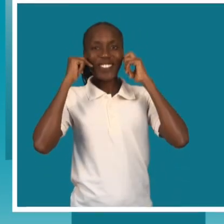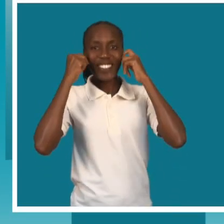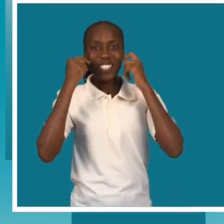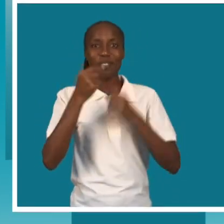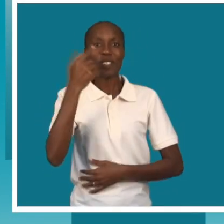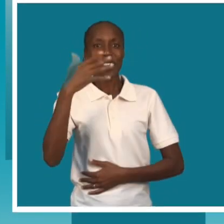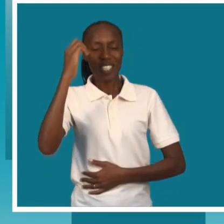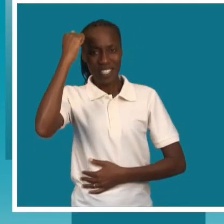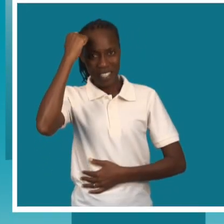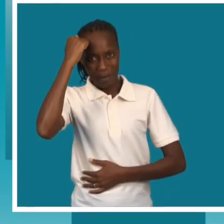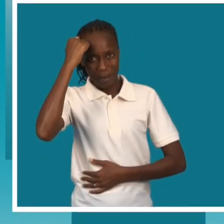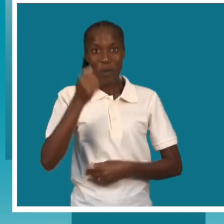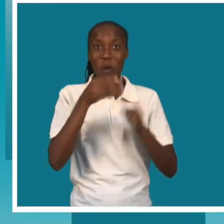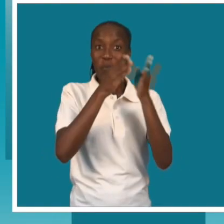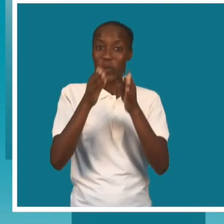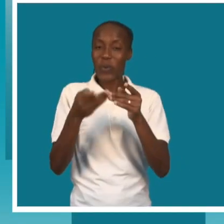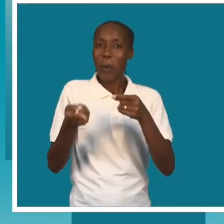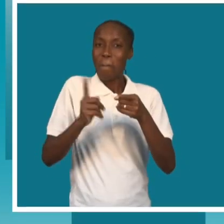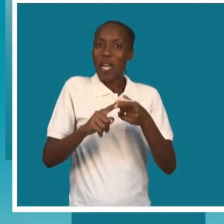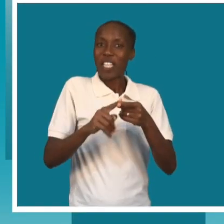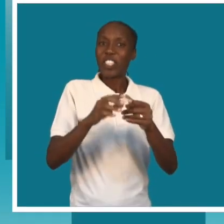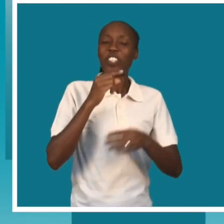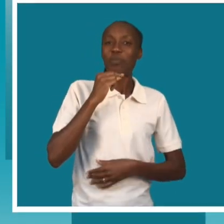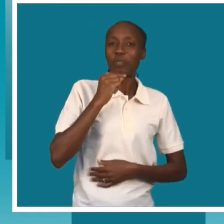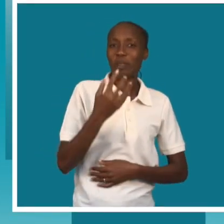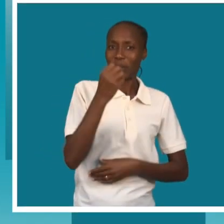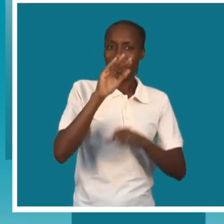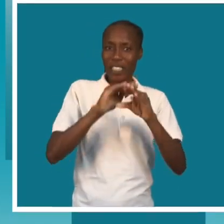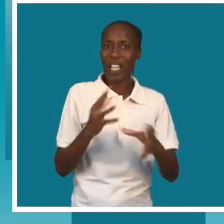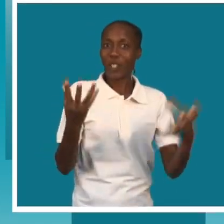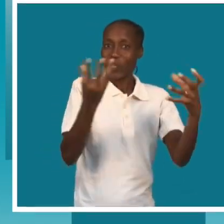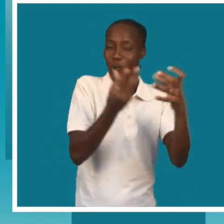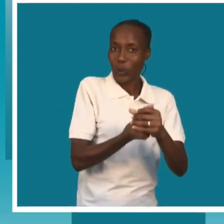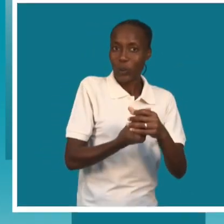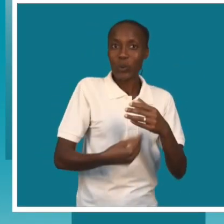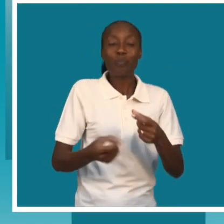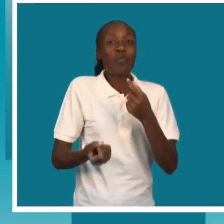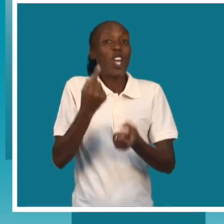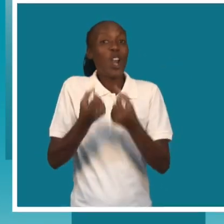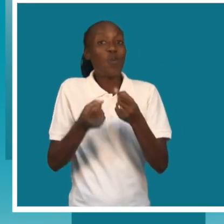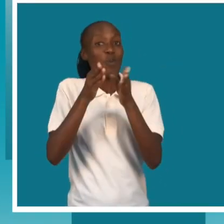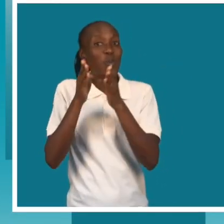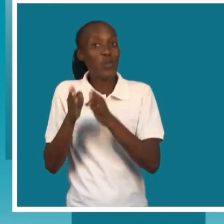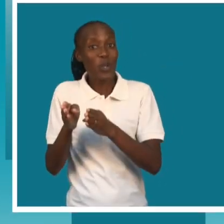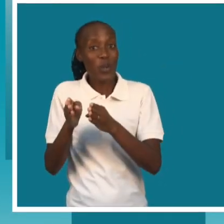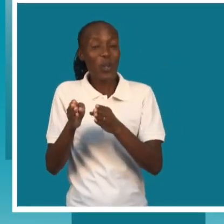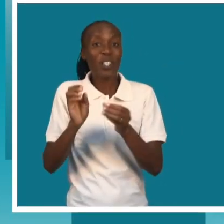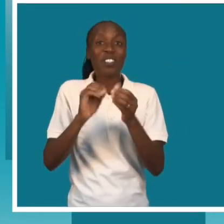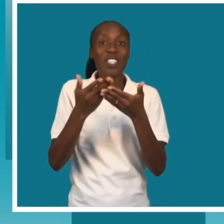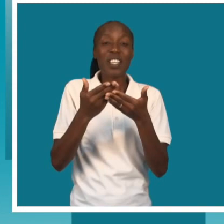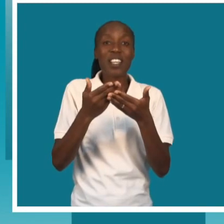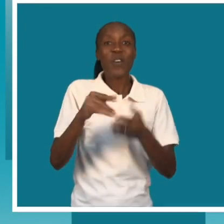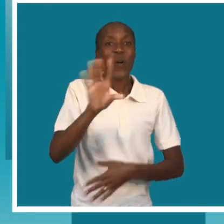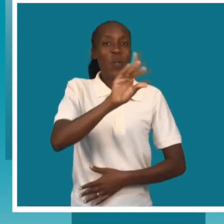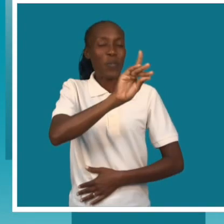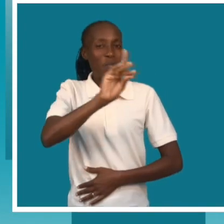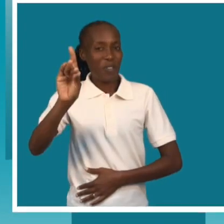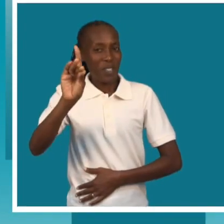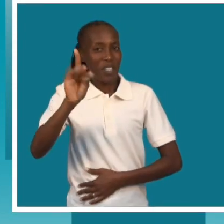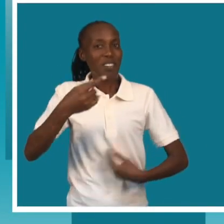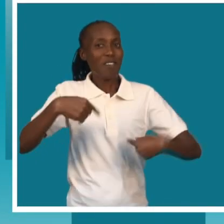sabemos que mais meninos irão estar conosco e não só. Alguns atletas com modalidades especiais também vão